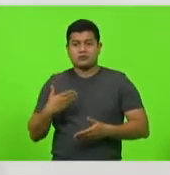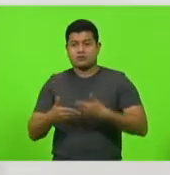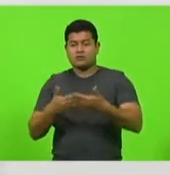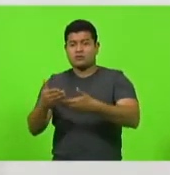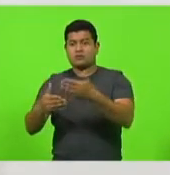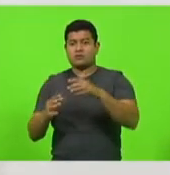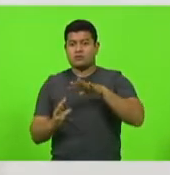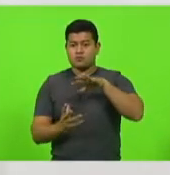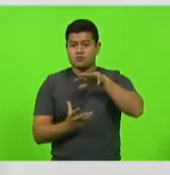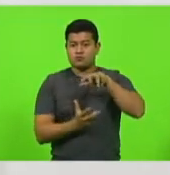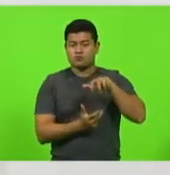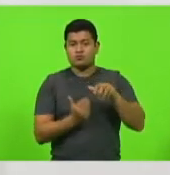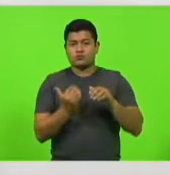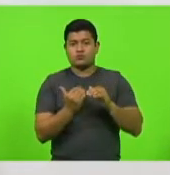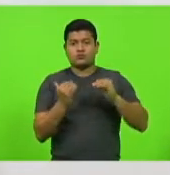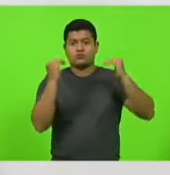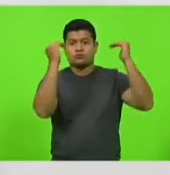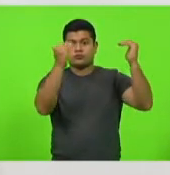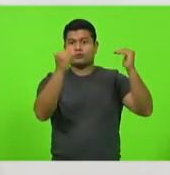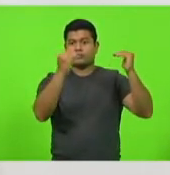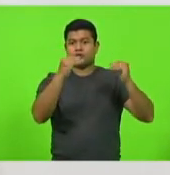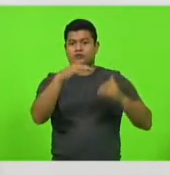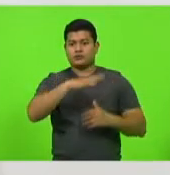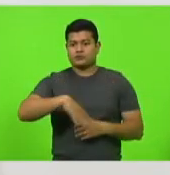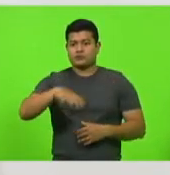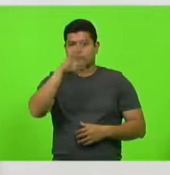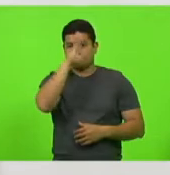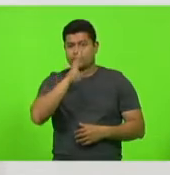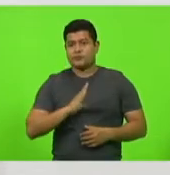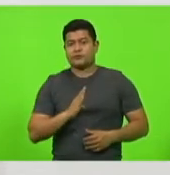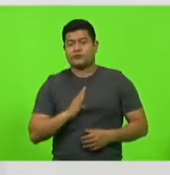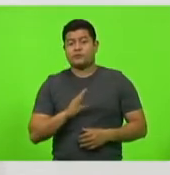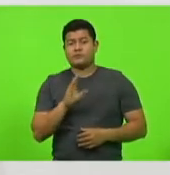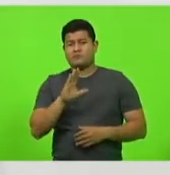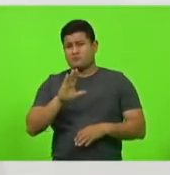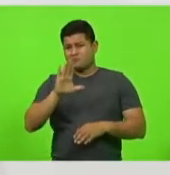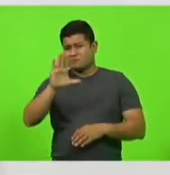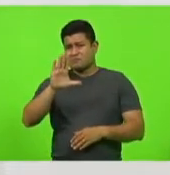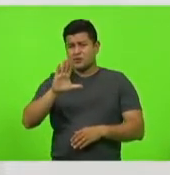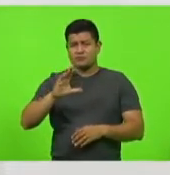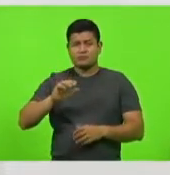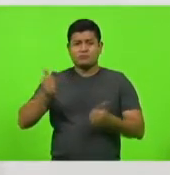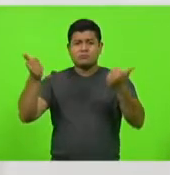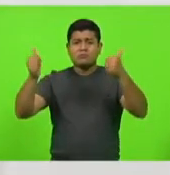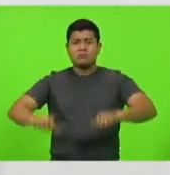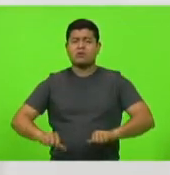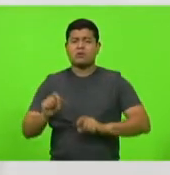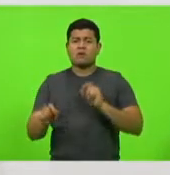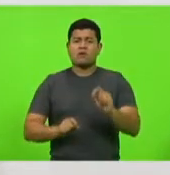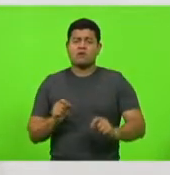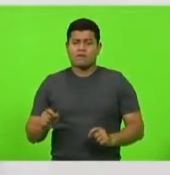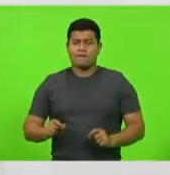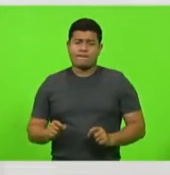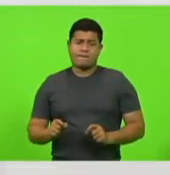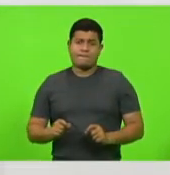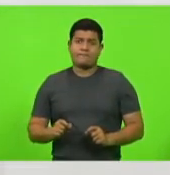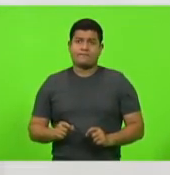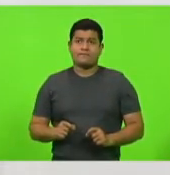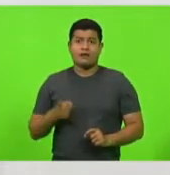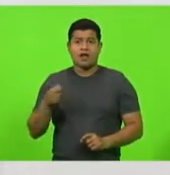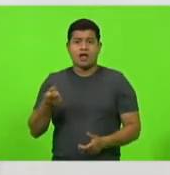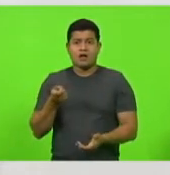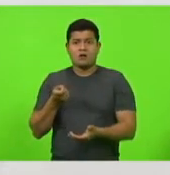da elite brasileira? Mais que isso, é muito pior, que é